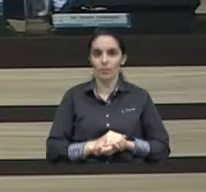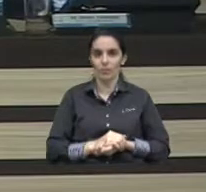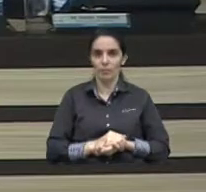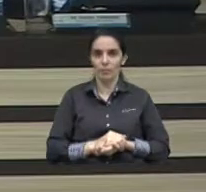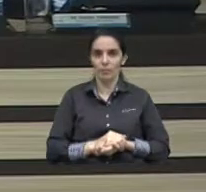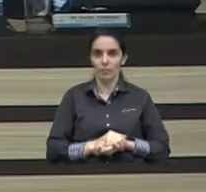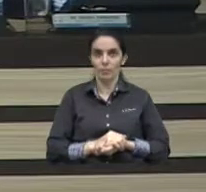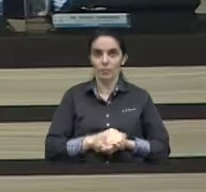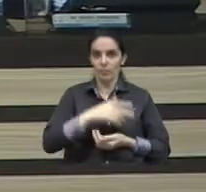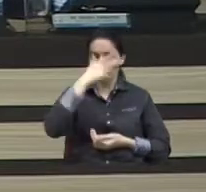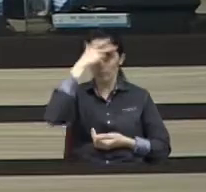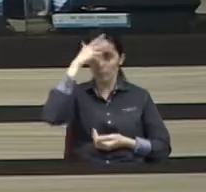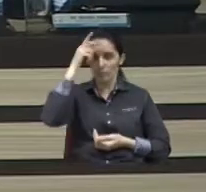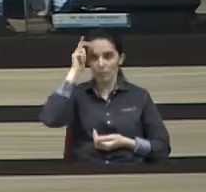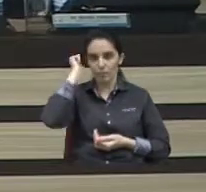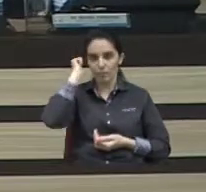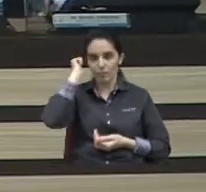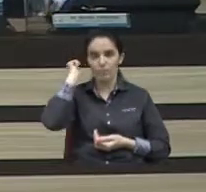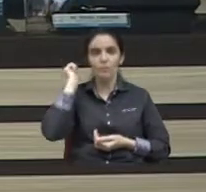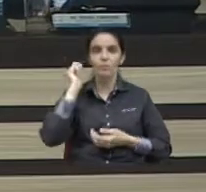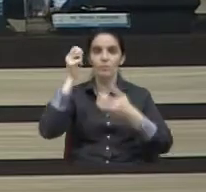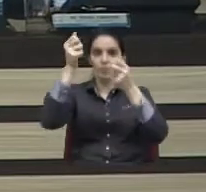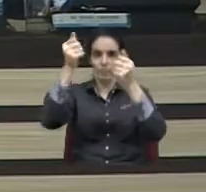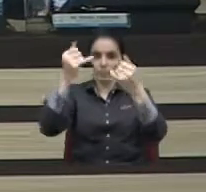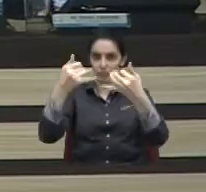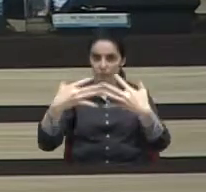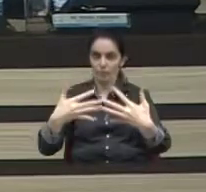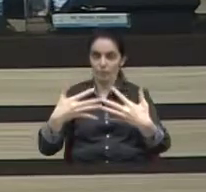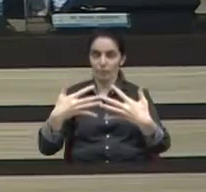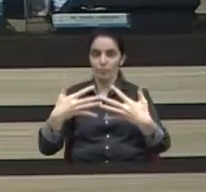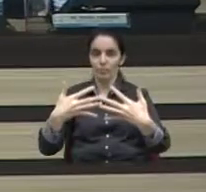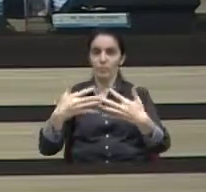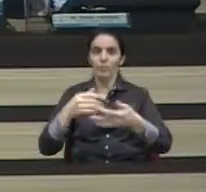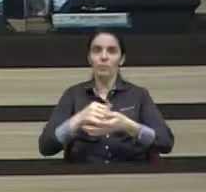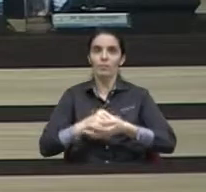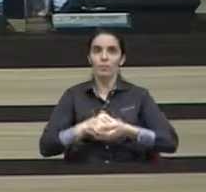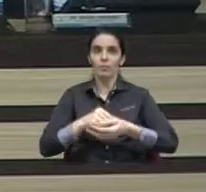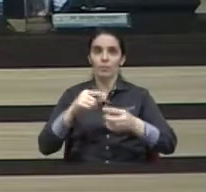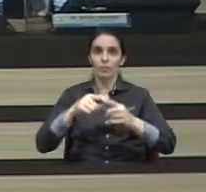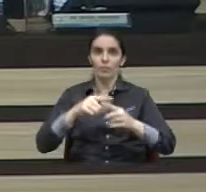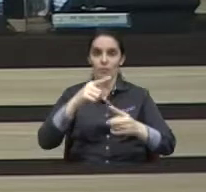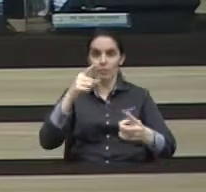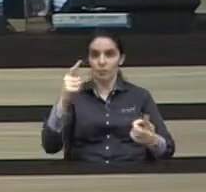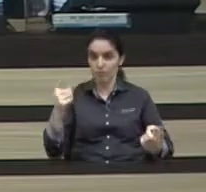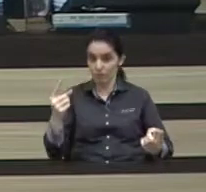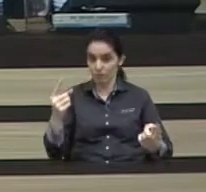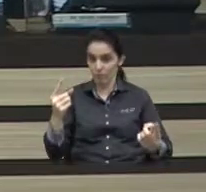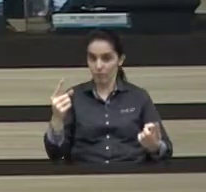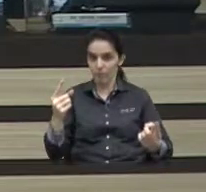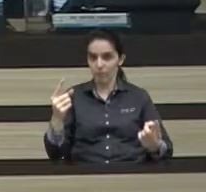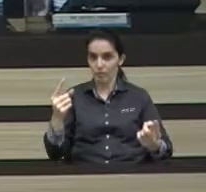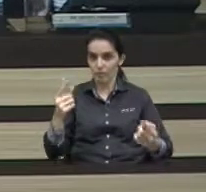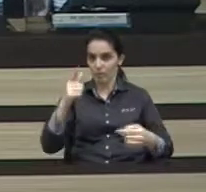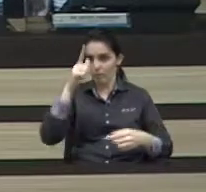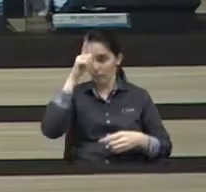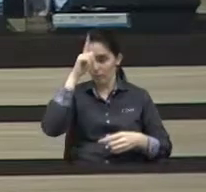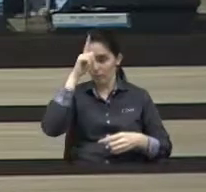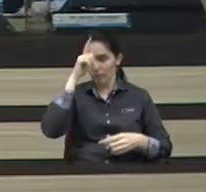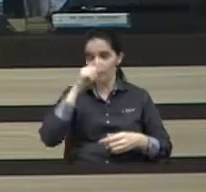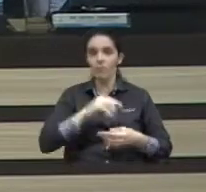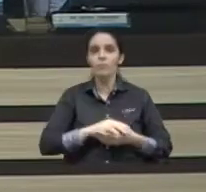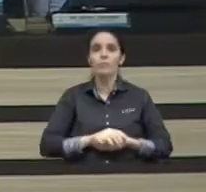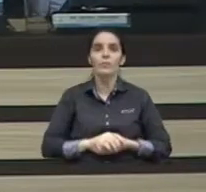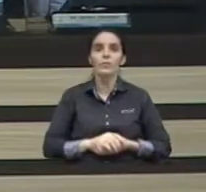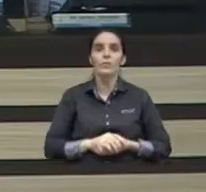a prefeitura vai dar explicações para o senhor, mas como eu, o Lemão disse, a gente trabalha lá